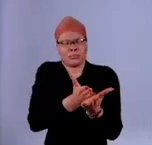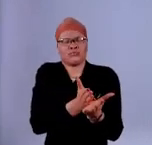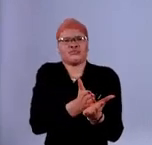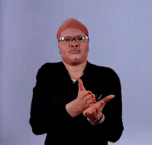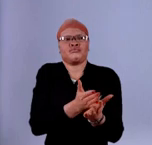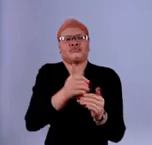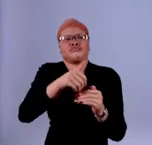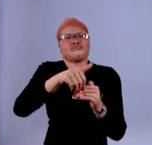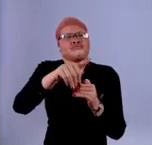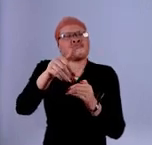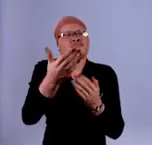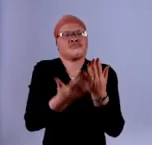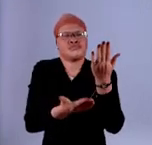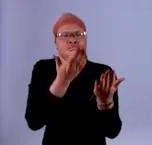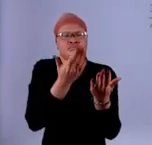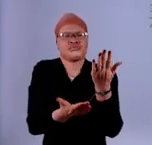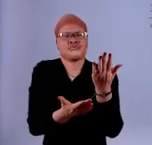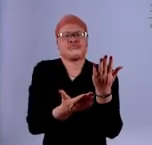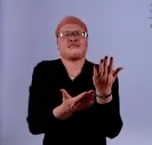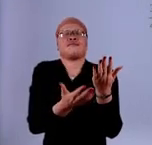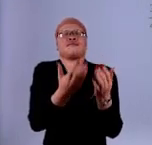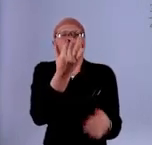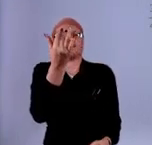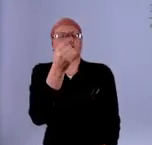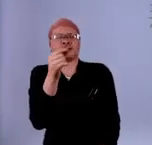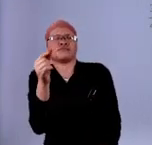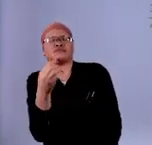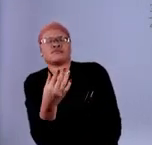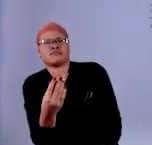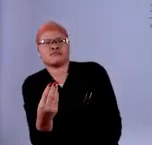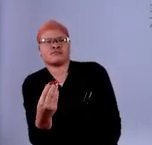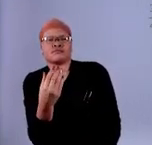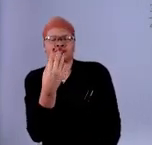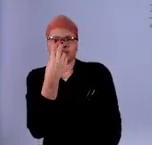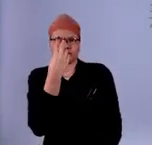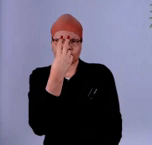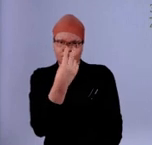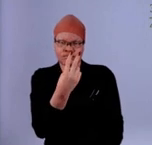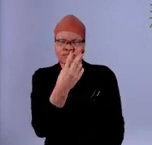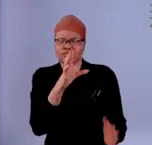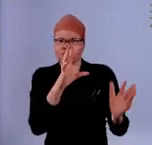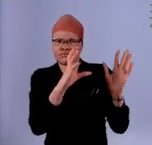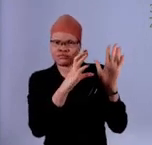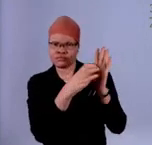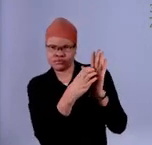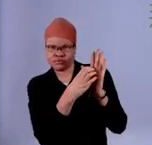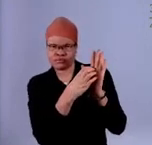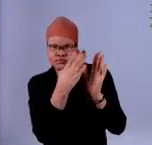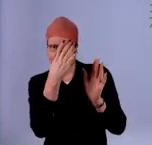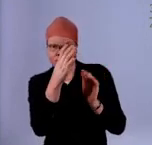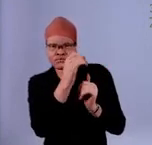e continuando com a comparação das frações temos estas duas imagens